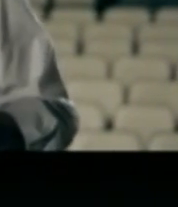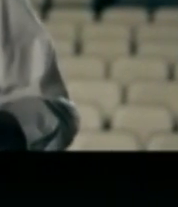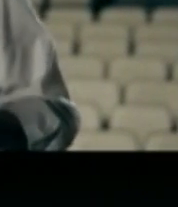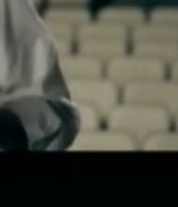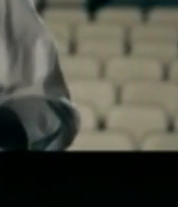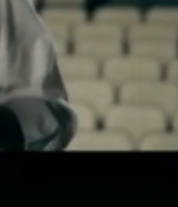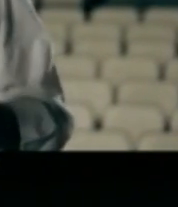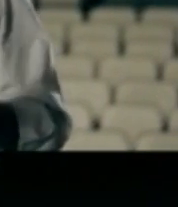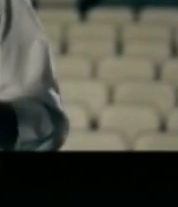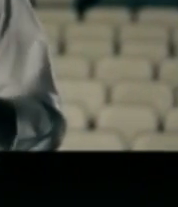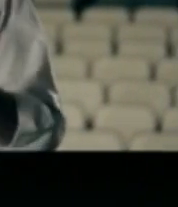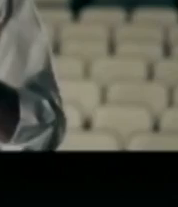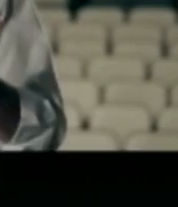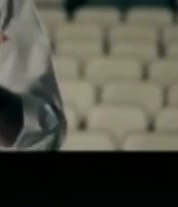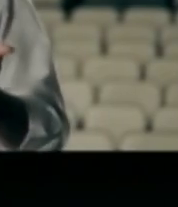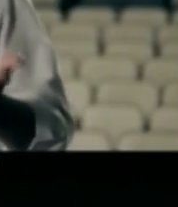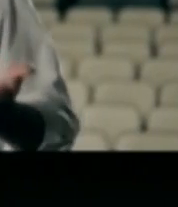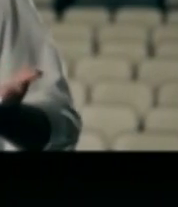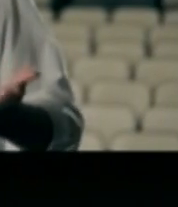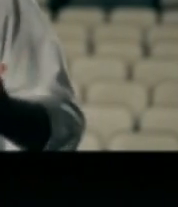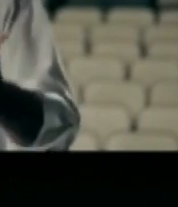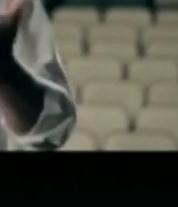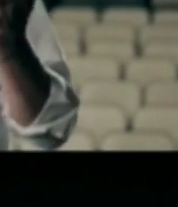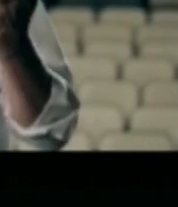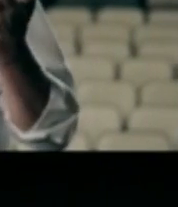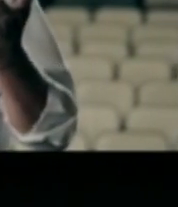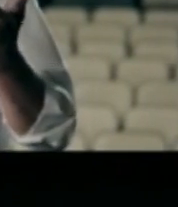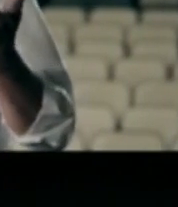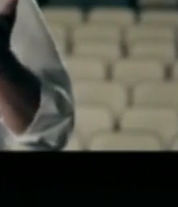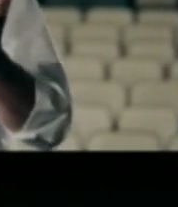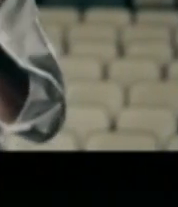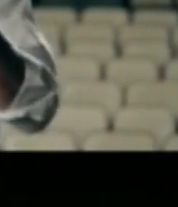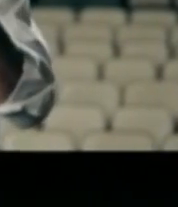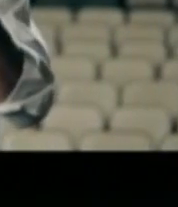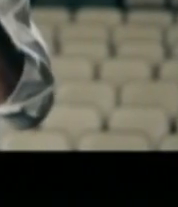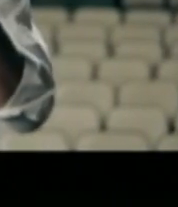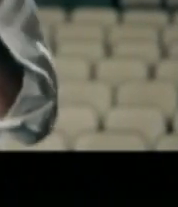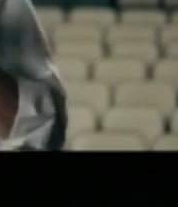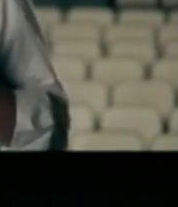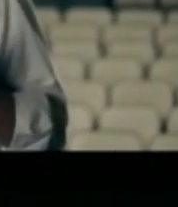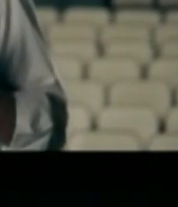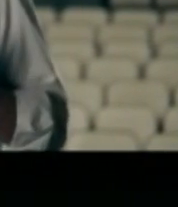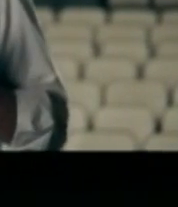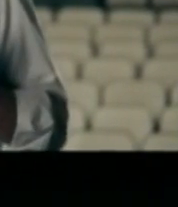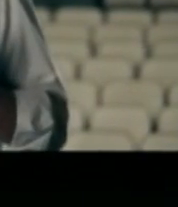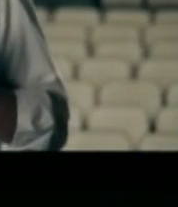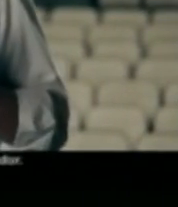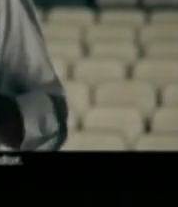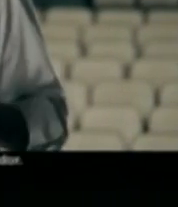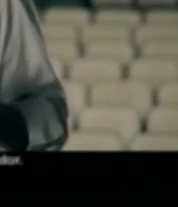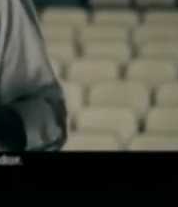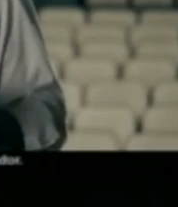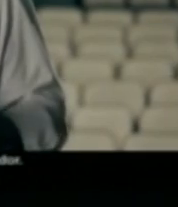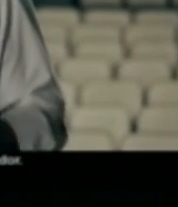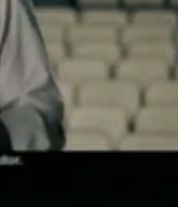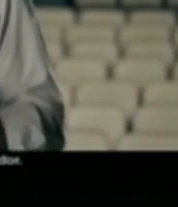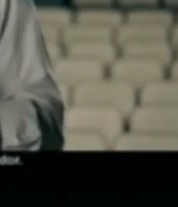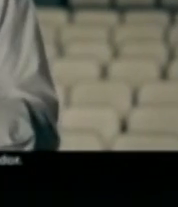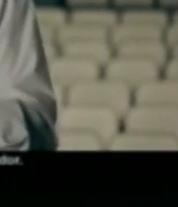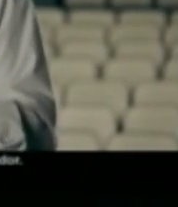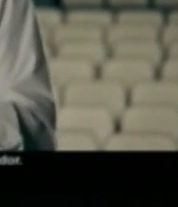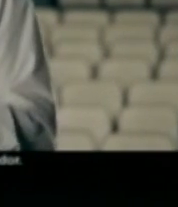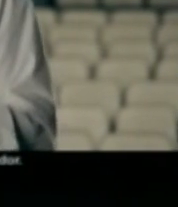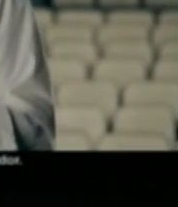meu pulmão ao adolescente que quer gritar ao mundo, eu te amo. Deixo a você o meu exemplo. Deixo à minha família